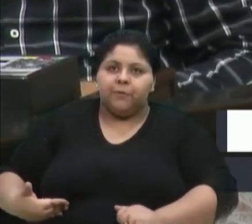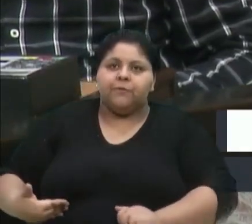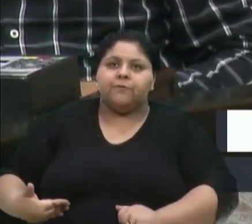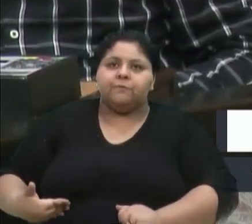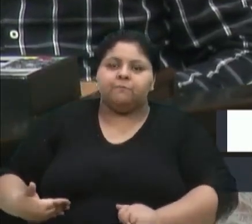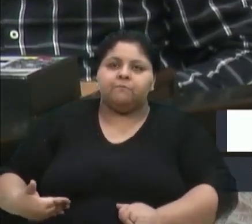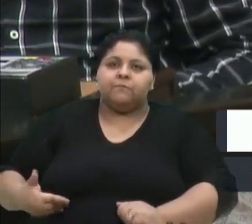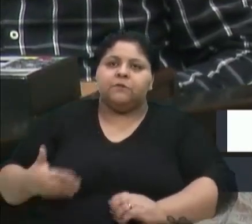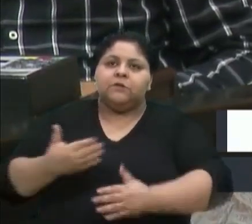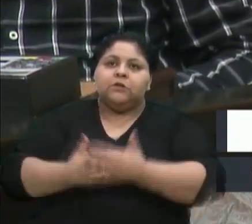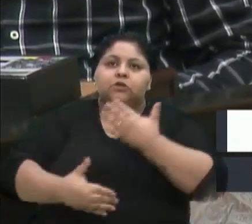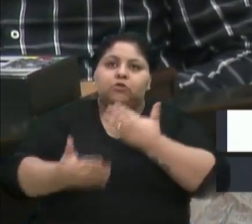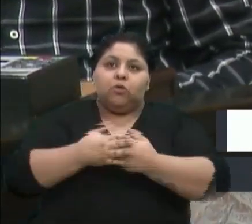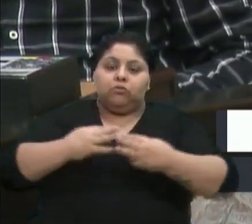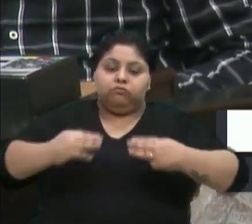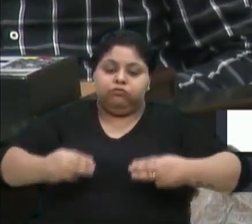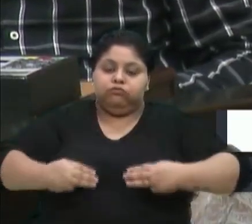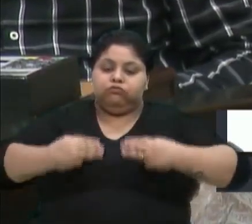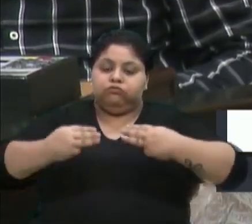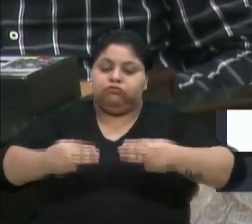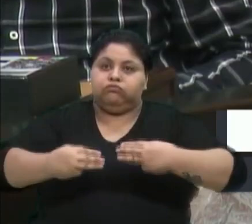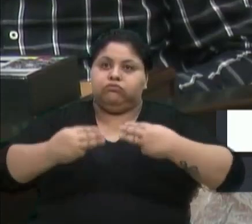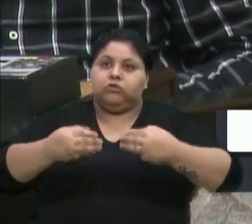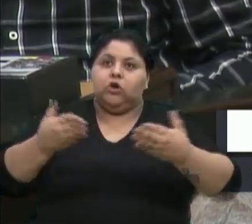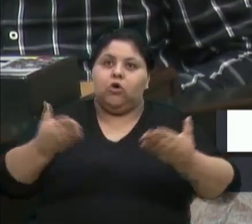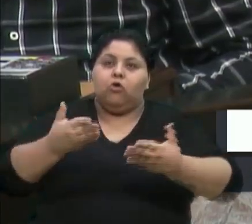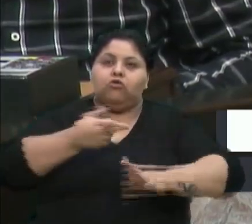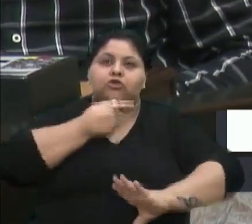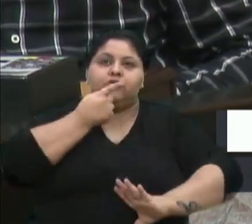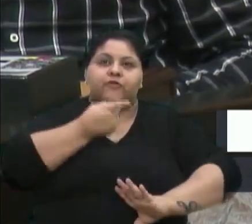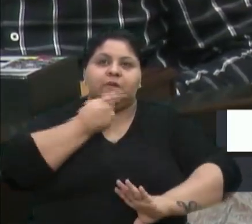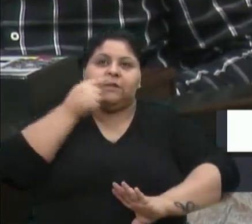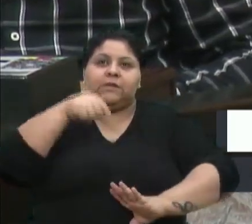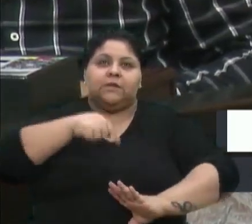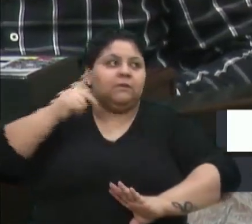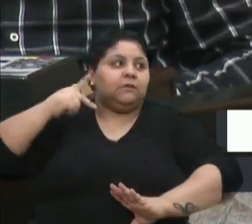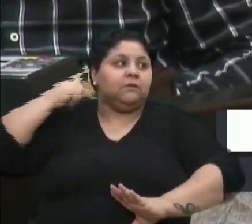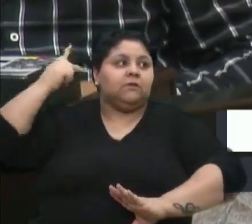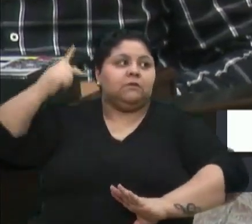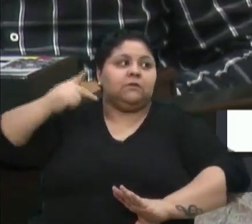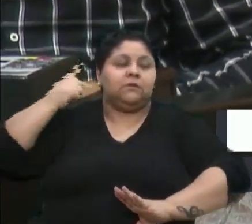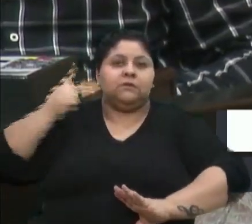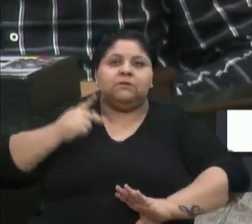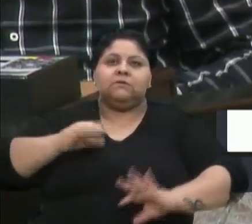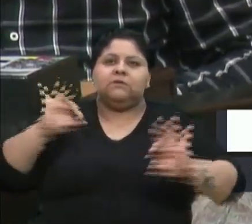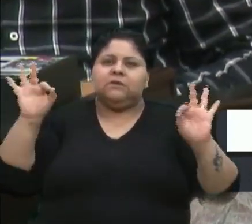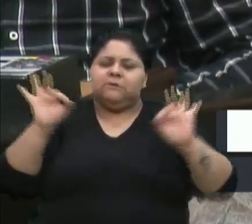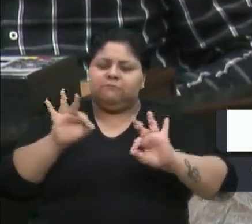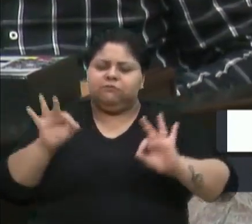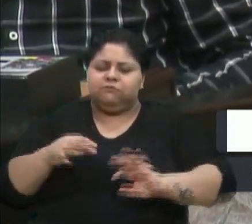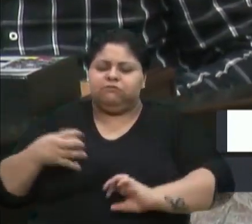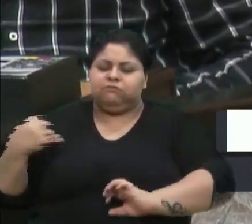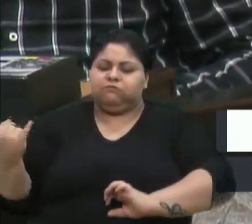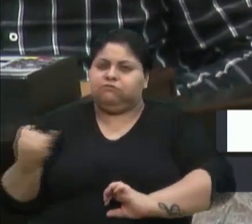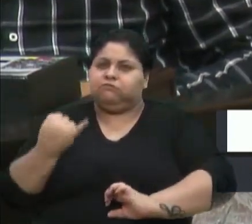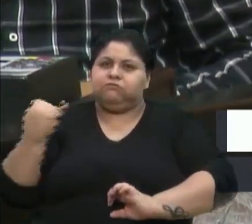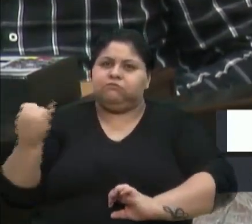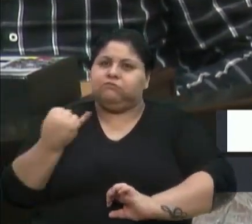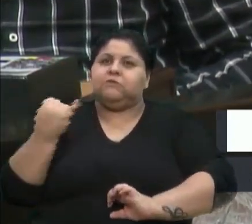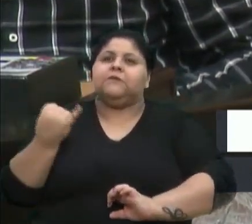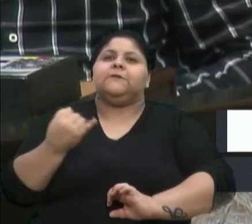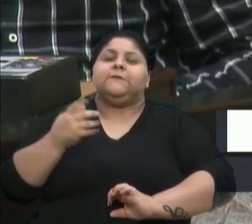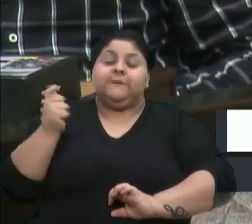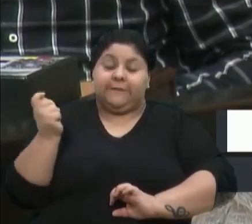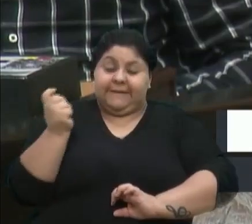todas as emendas que estão sendo colocadas aqui pelos nove vereadores é extremamente importante a valida